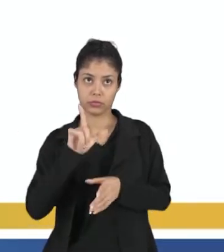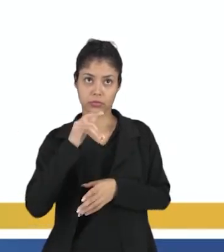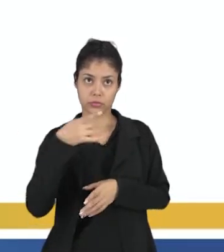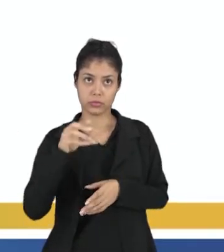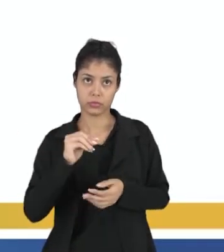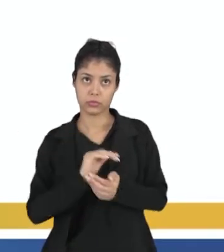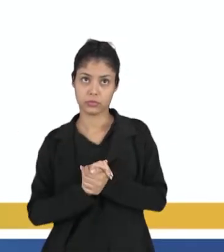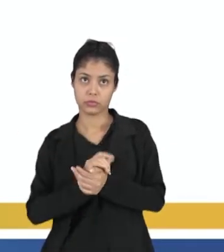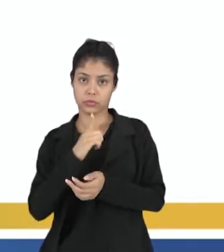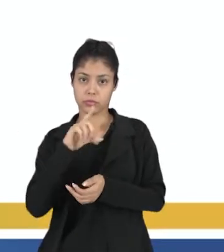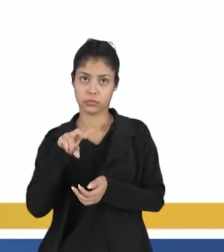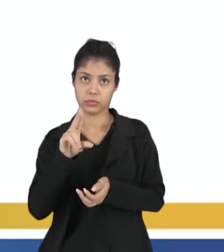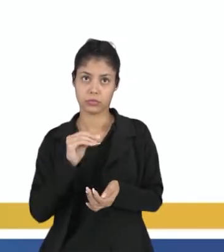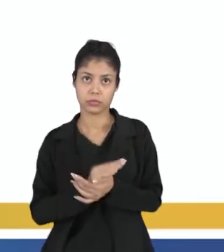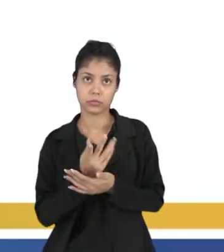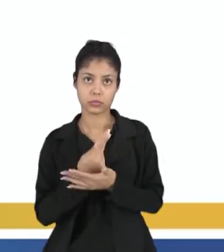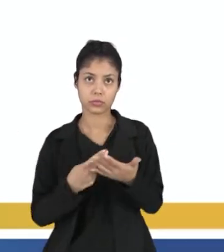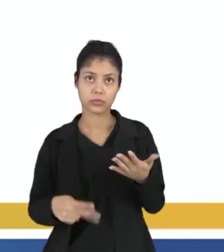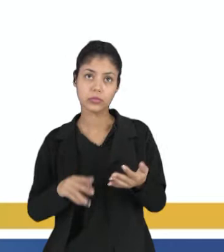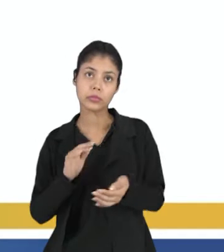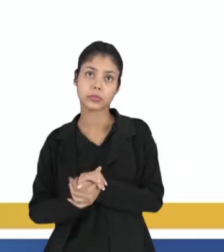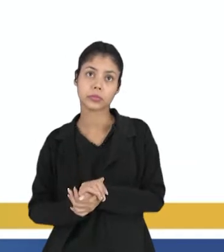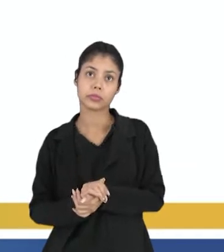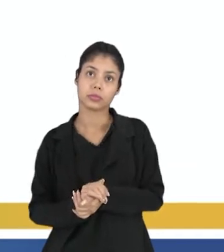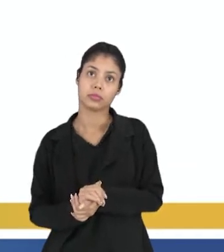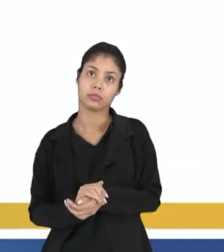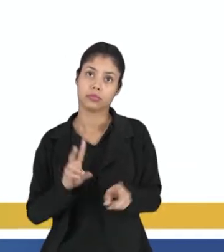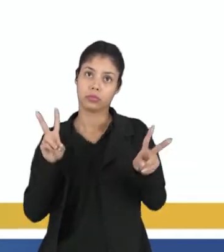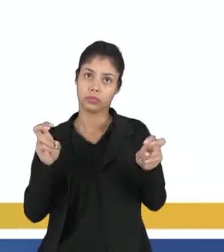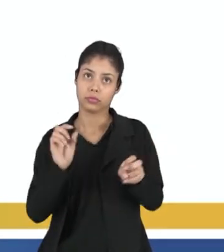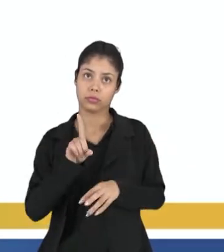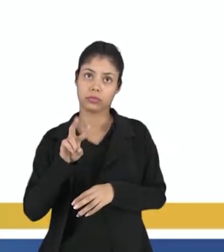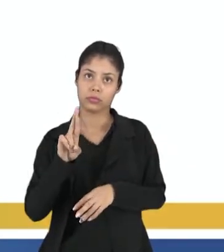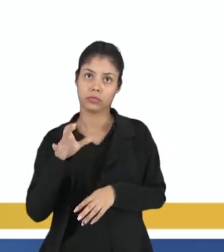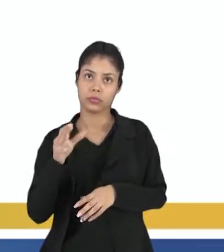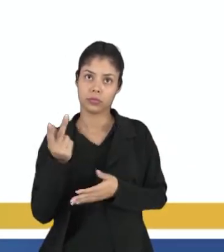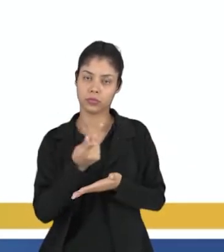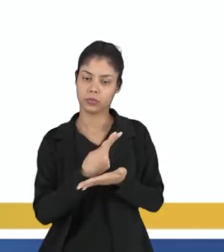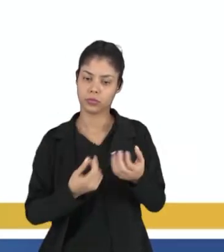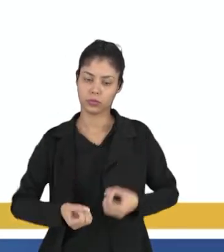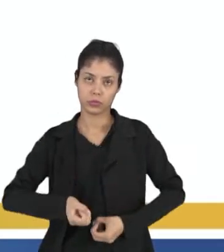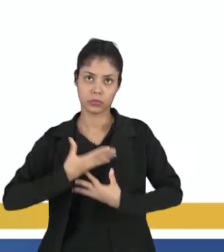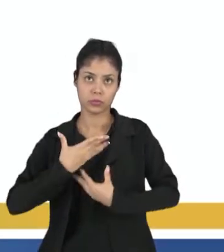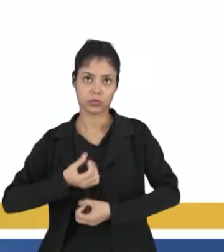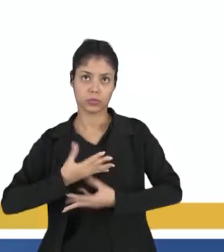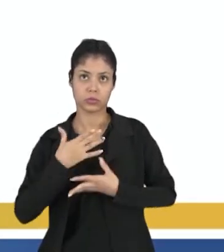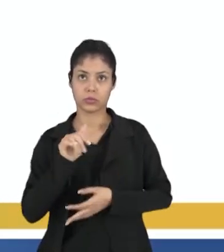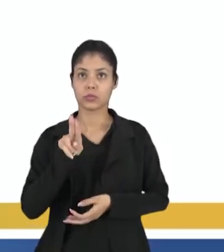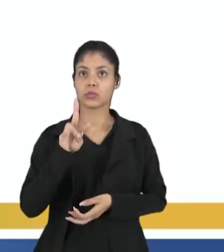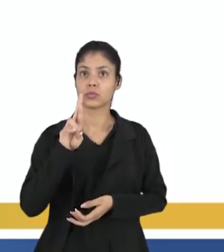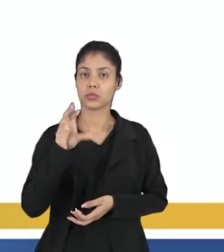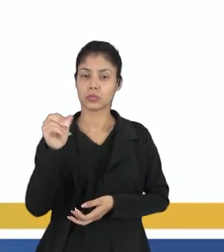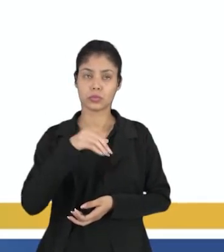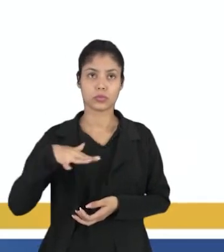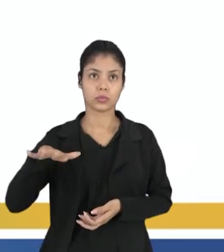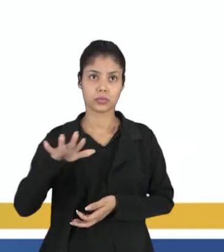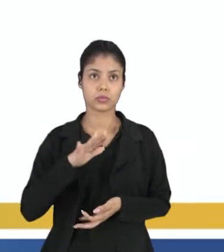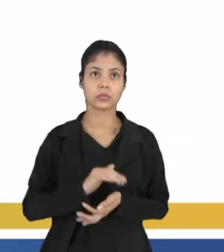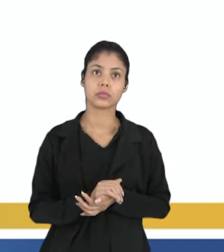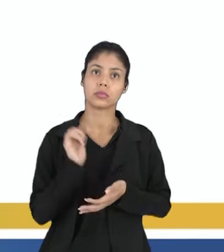lixo e luxo. O poema Lixo, Luxo é um clássico da poesia concreta de Augusto de